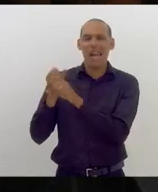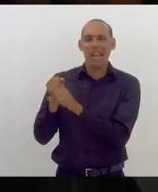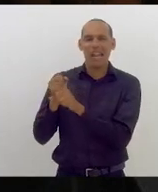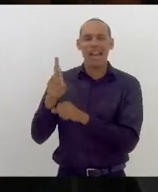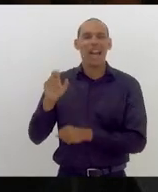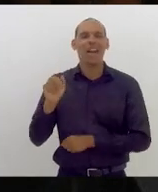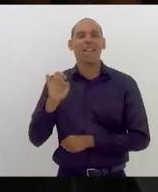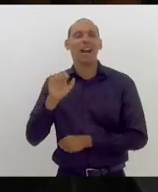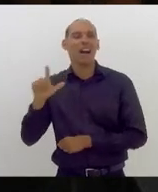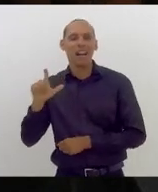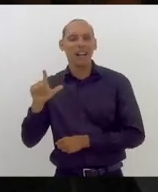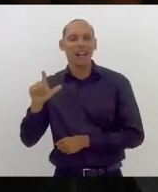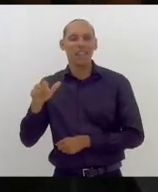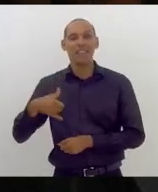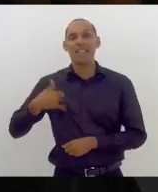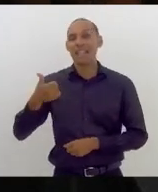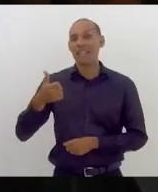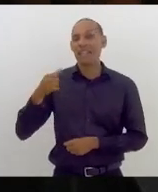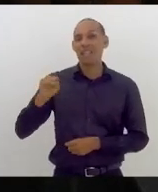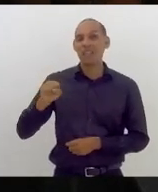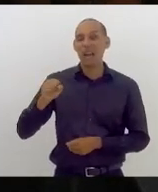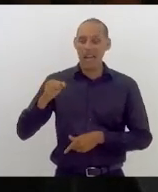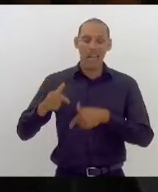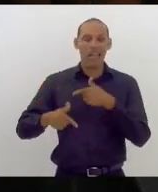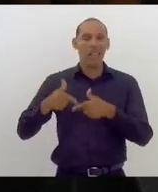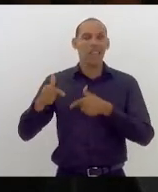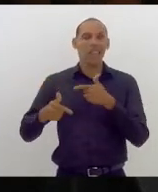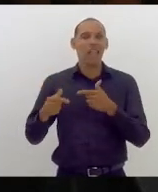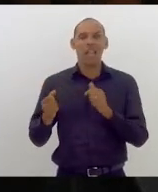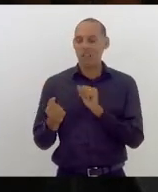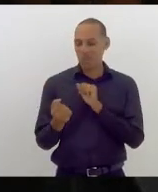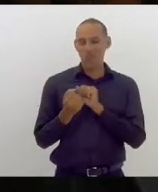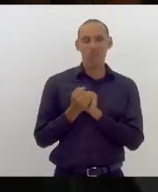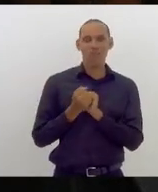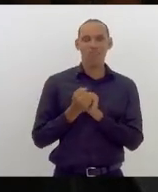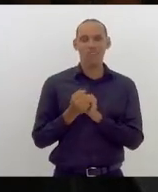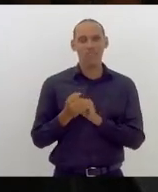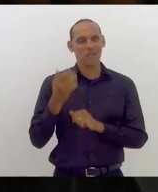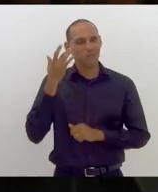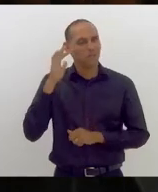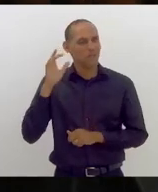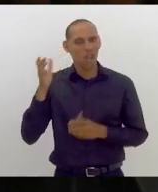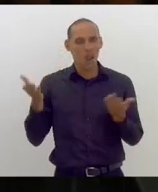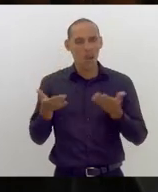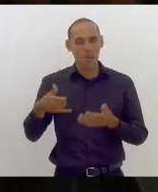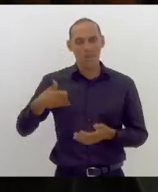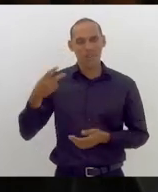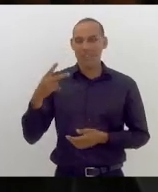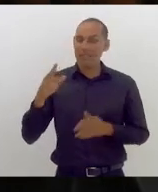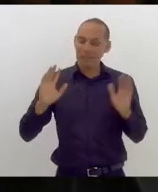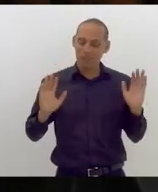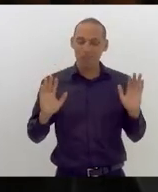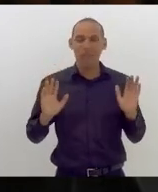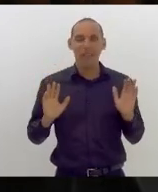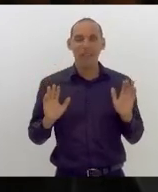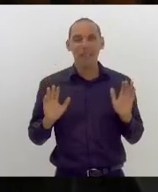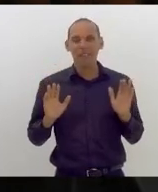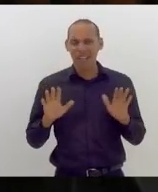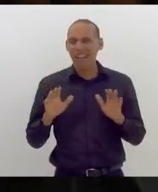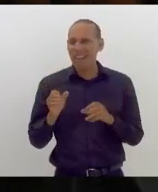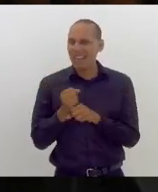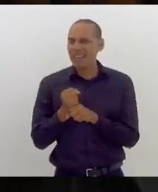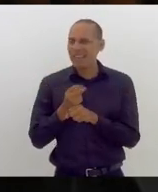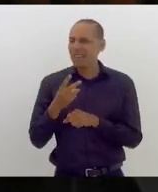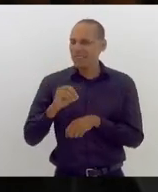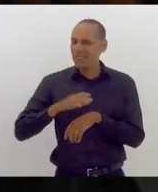Rafael, aos 18, trabalhou conosco. Não sei com que idade está o Rafael hoje, Rafael. Mas eu acho que já são mais